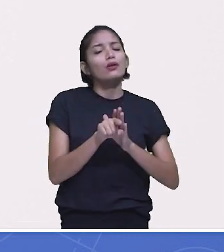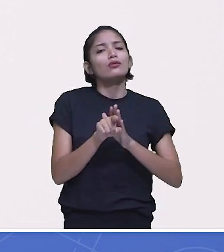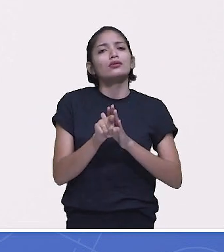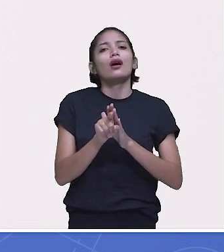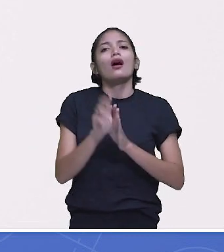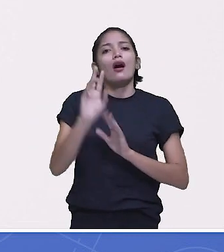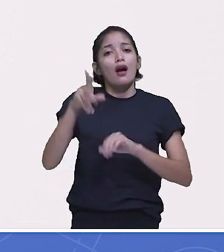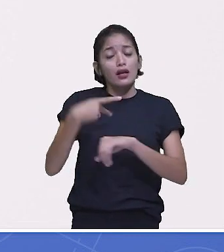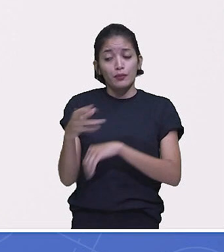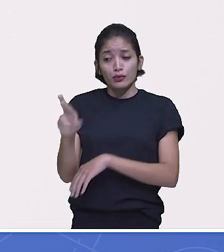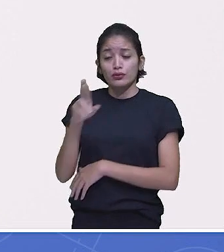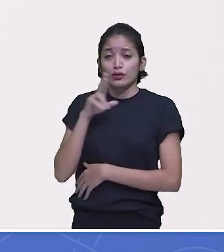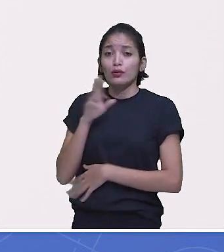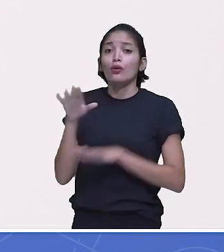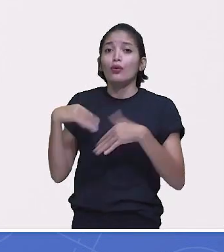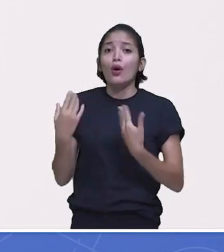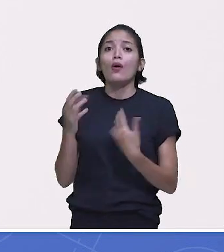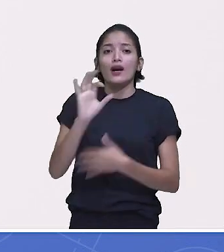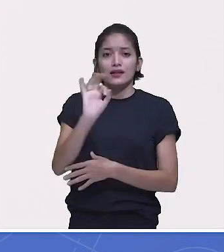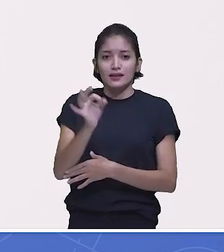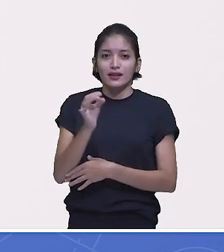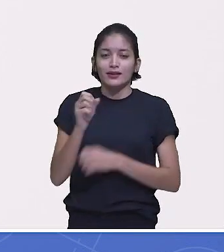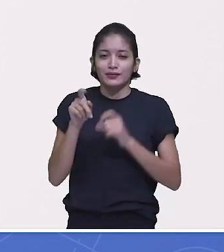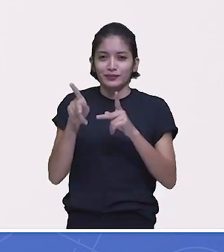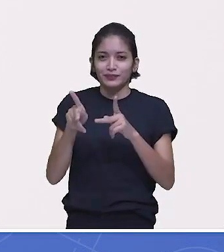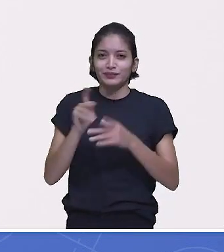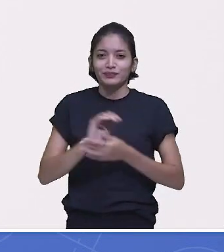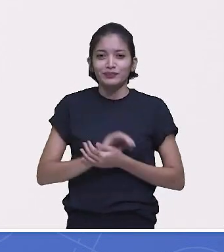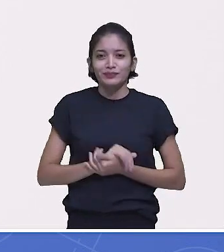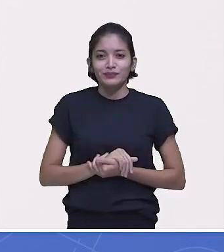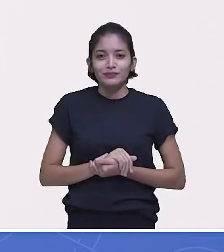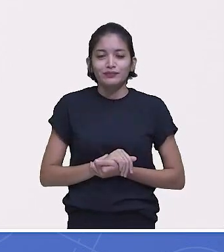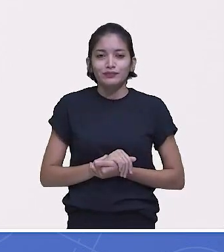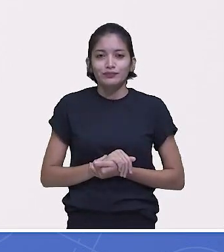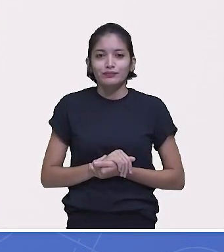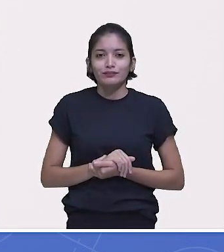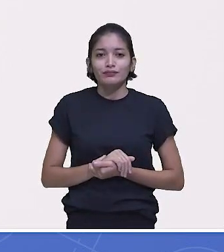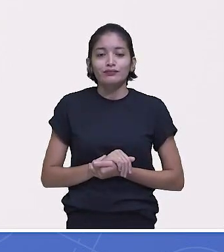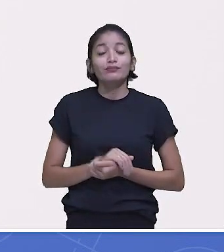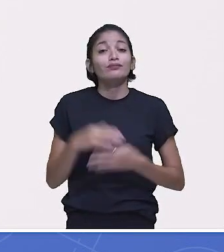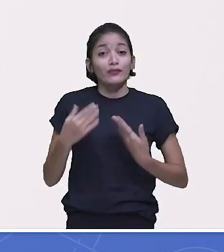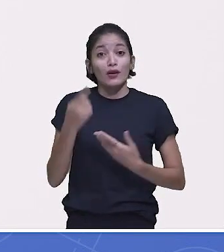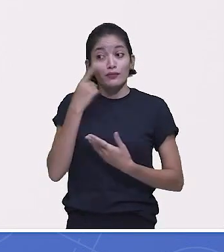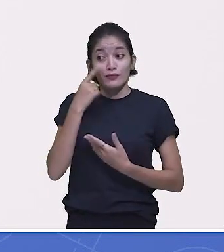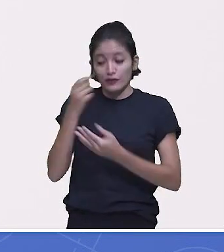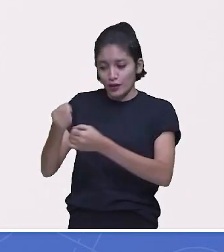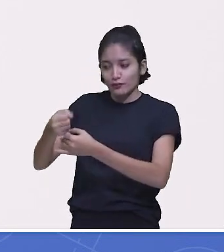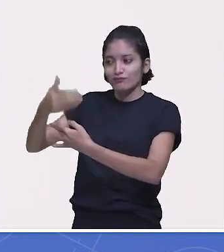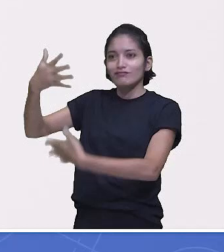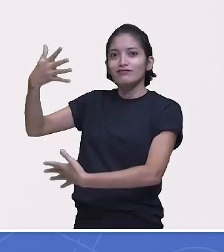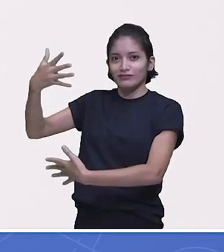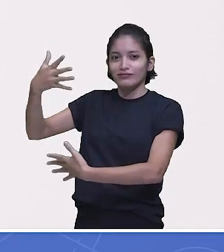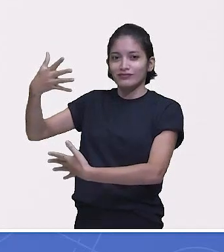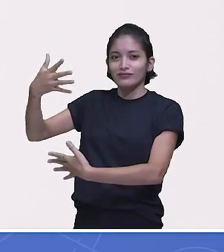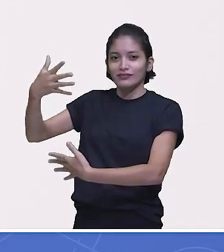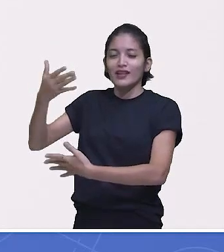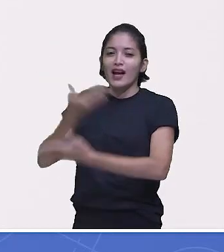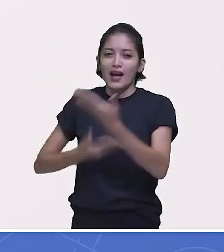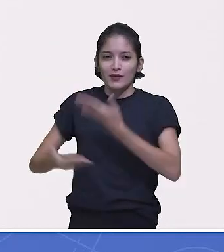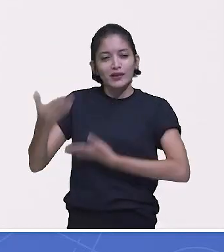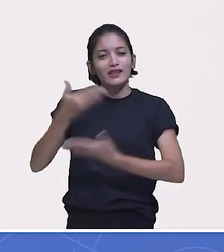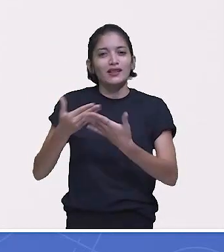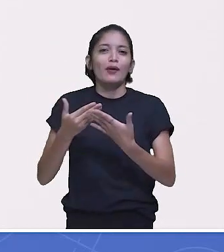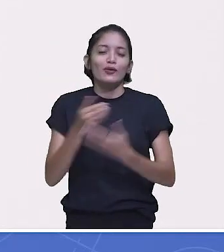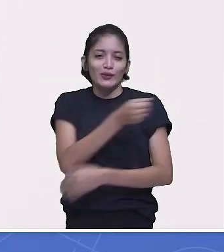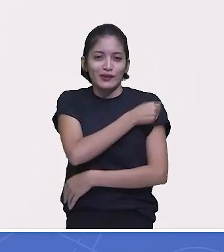que é a alternativa correta, ok? E aqui no chat, vamos lá, né? Vamos ver aqui a participação de todos.